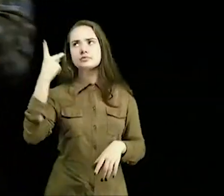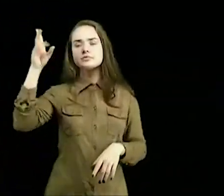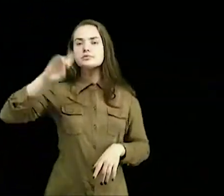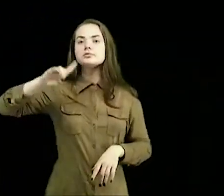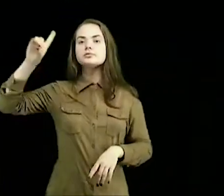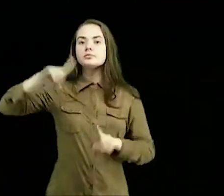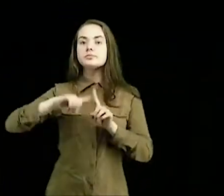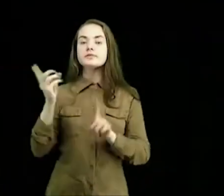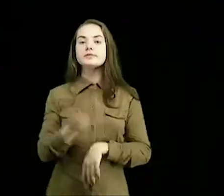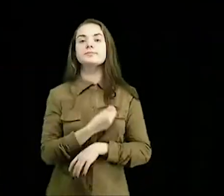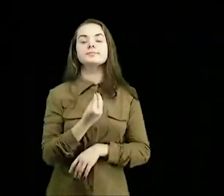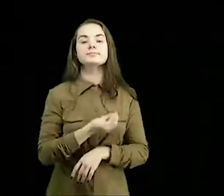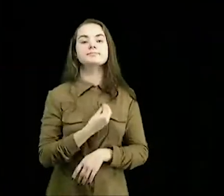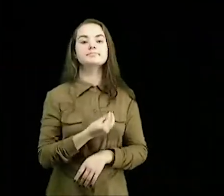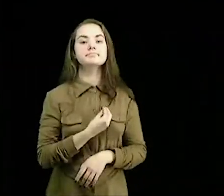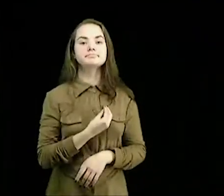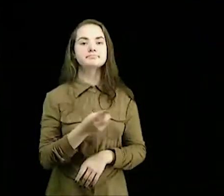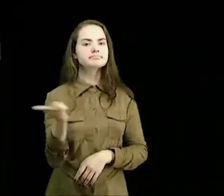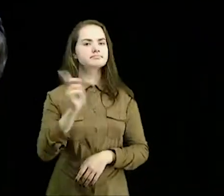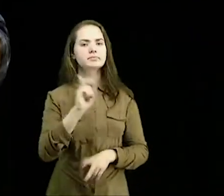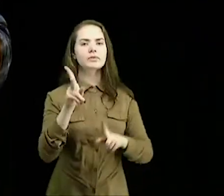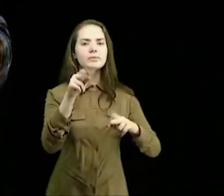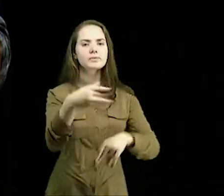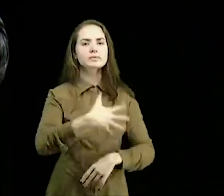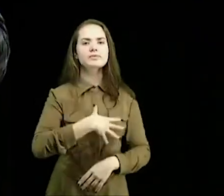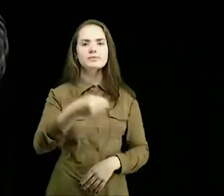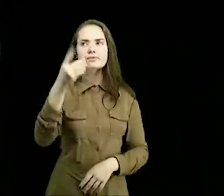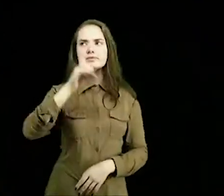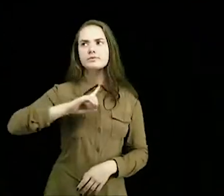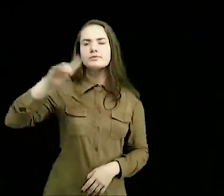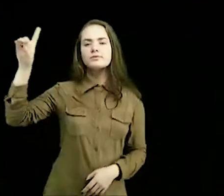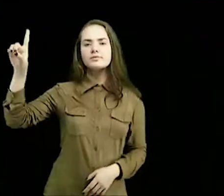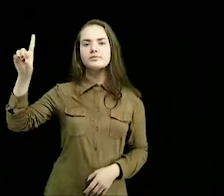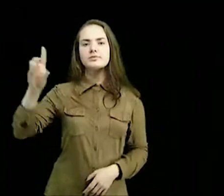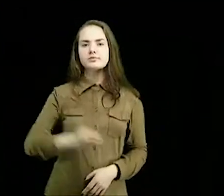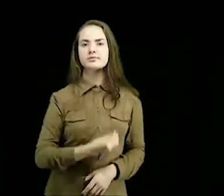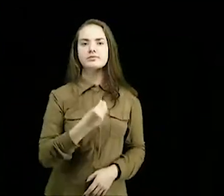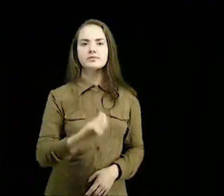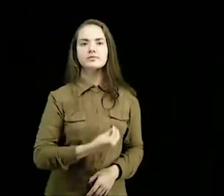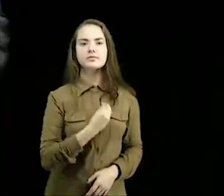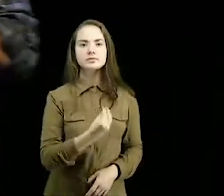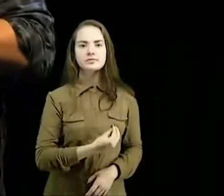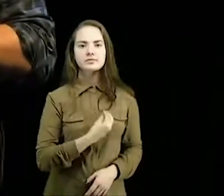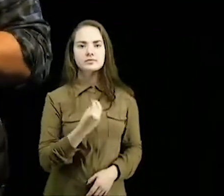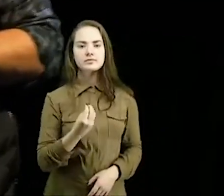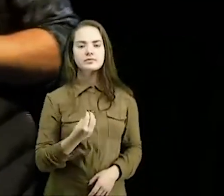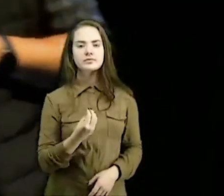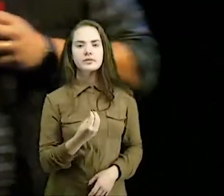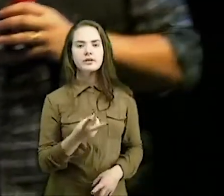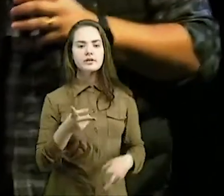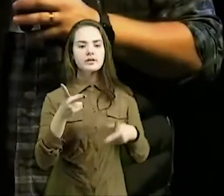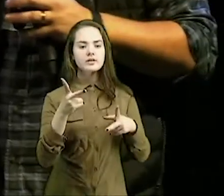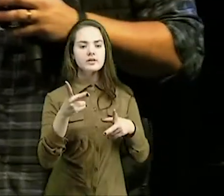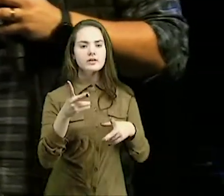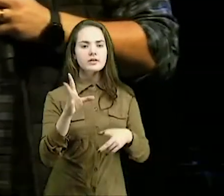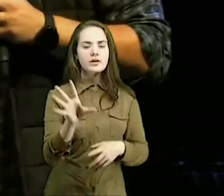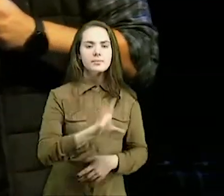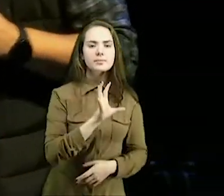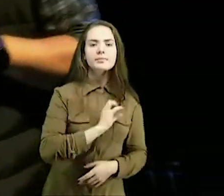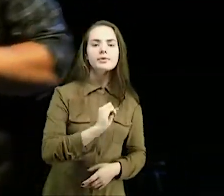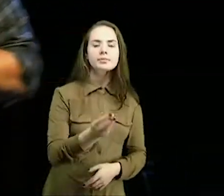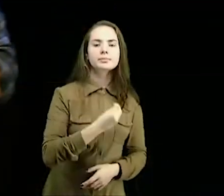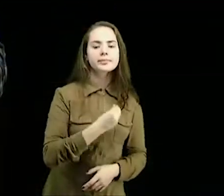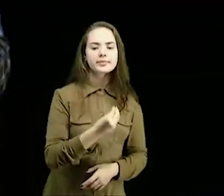somos de Deus, mas a gente vive não como filho de Deus. gente vive como aquele que ama o pecado. É isso que ele está falando.